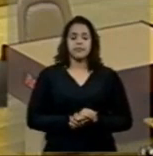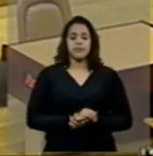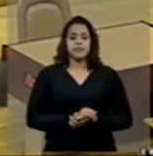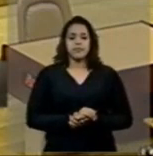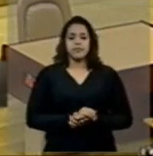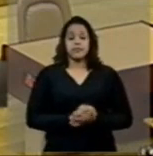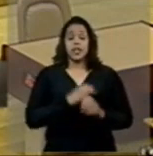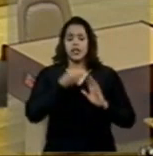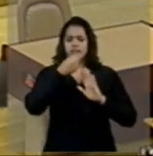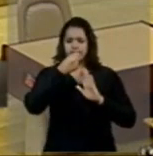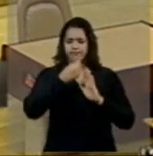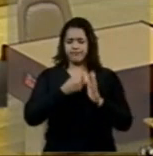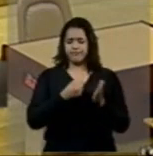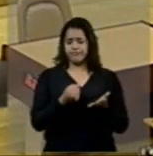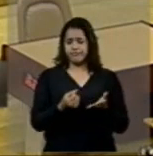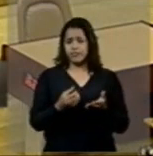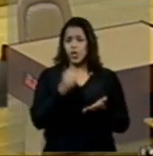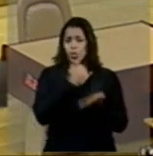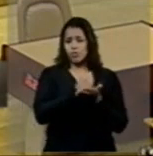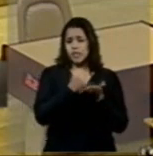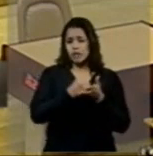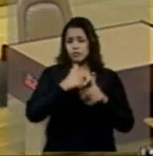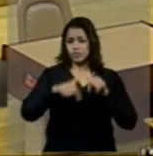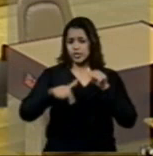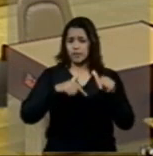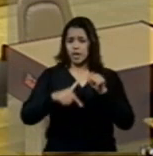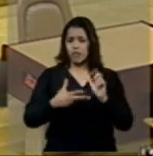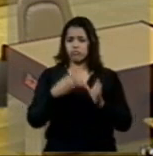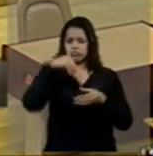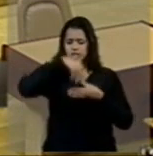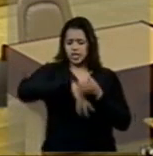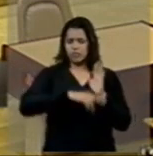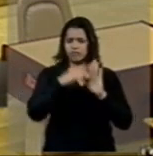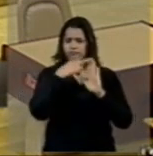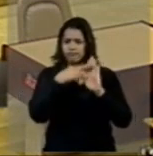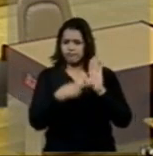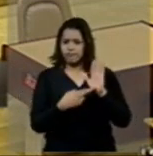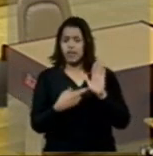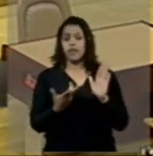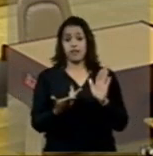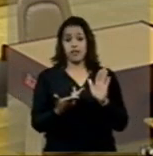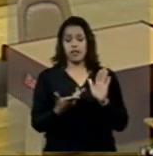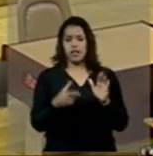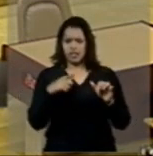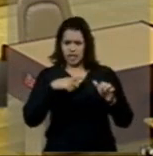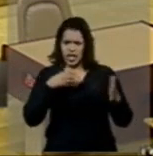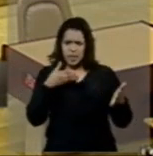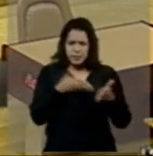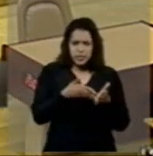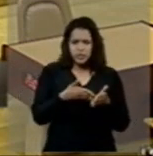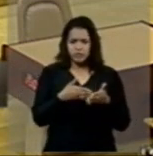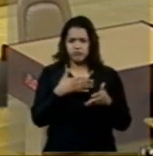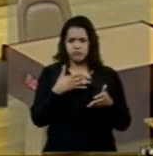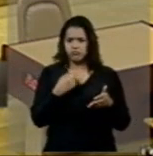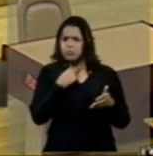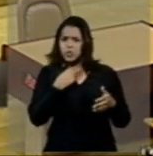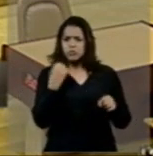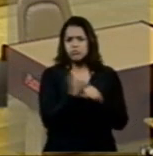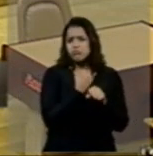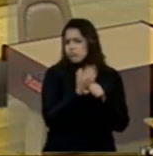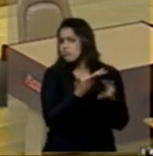do contrato de trabalho limite implícito à terceirização? É a pergunta. A partir desse apanhado histórico